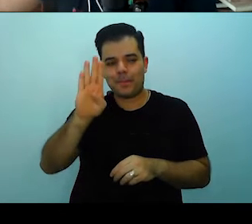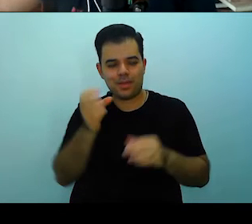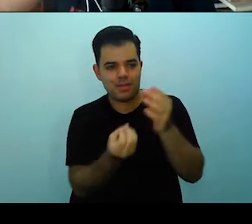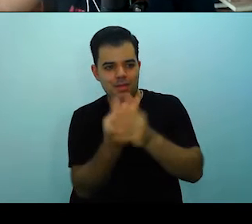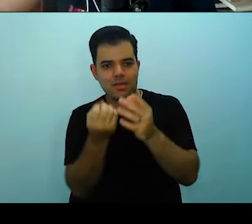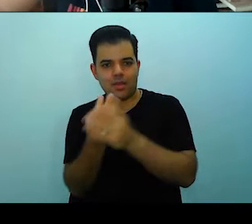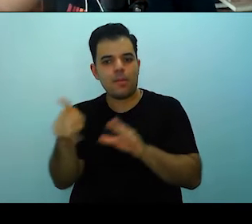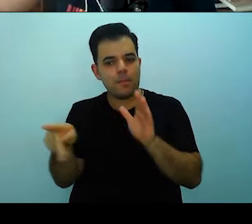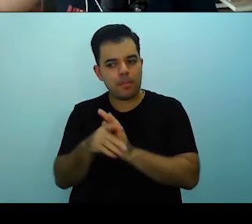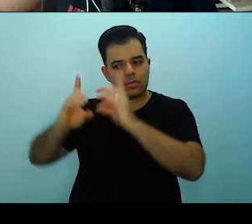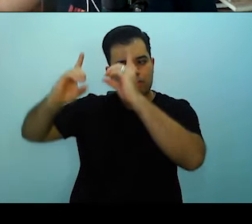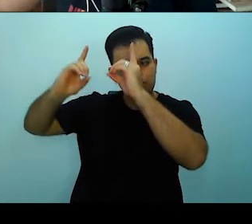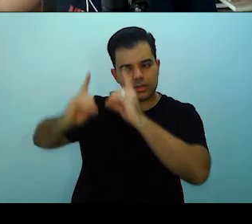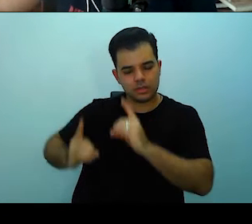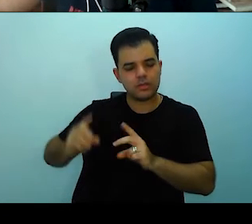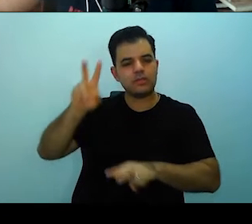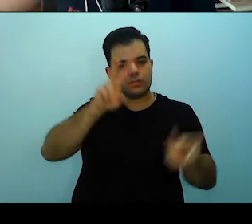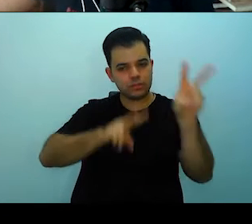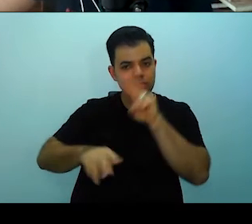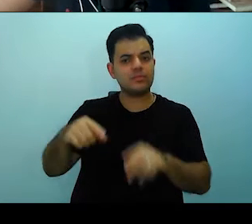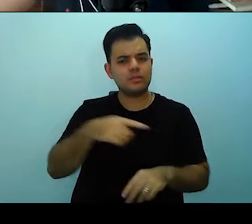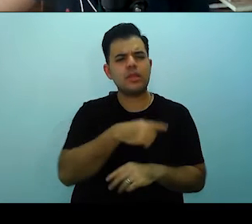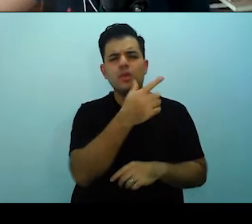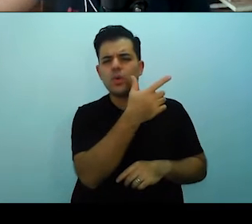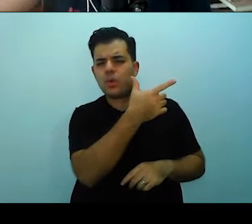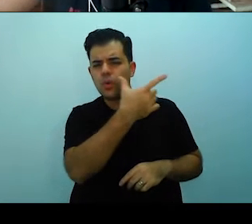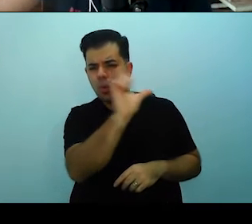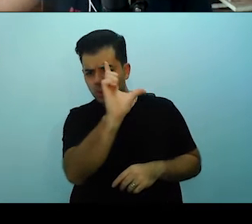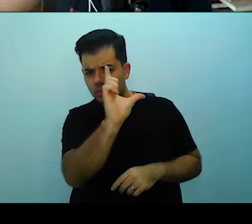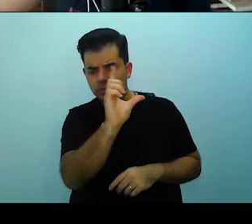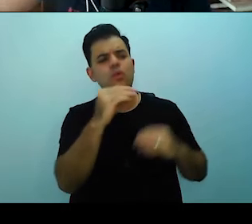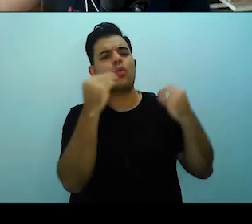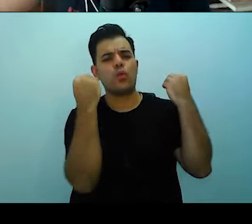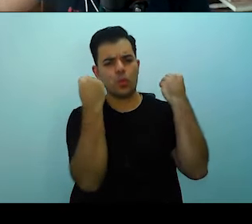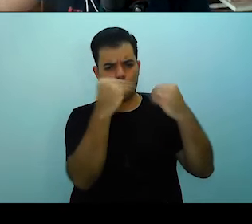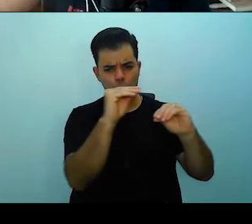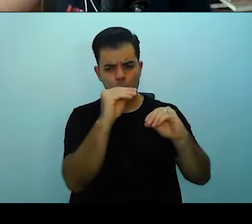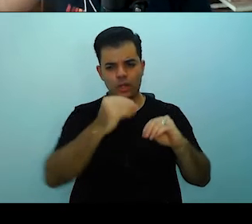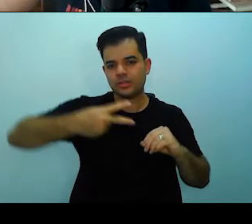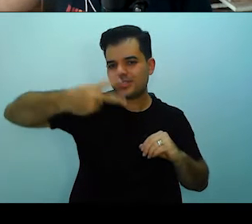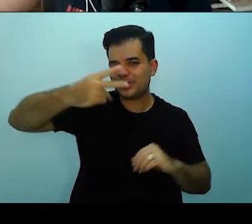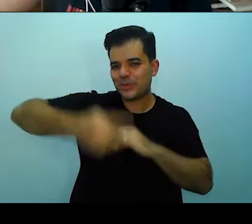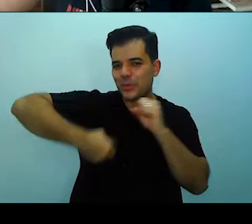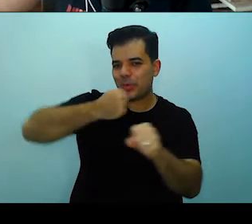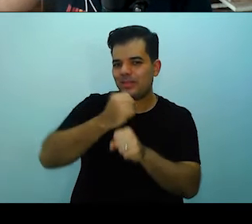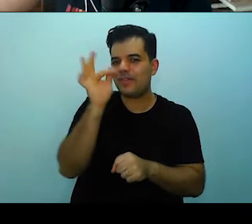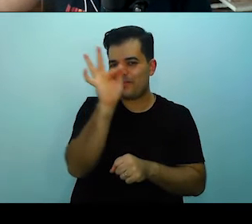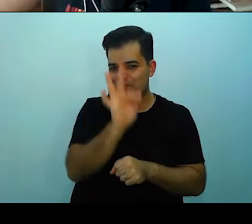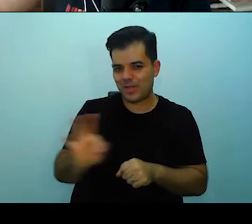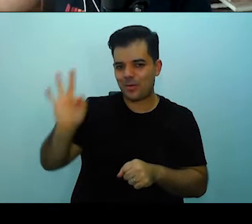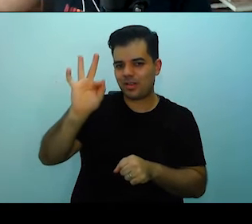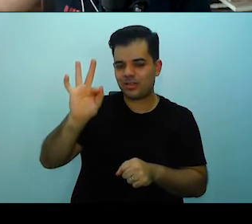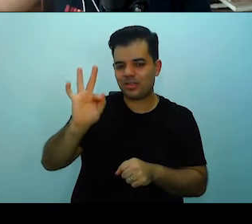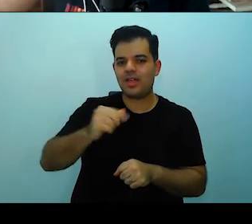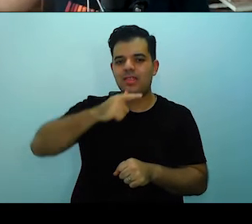visual. E também tem um outro artigo que eu publiquei no meu segundo ano de faculdade, que é a linguagem